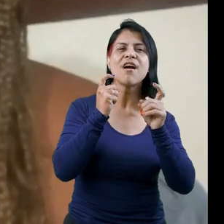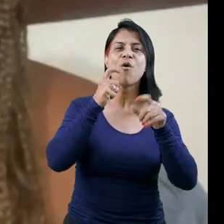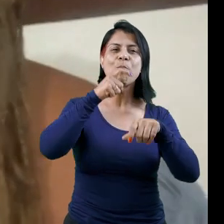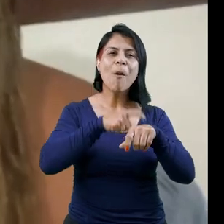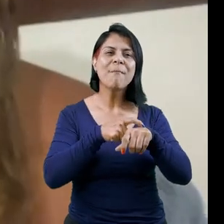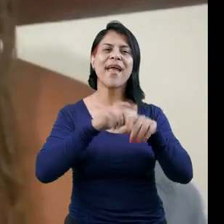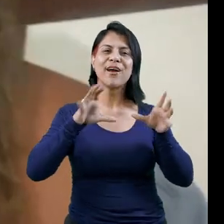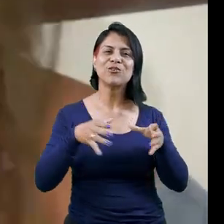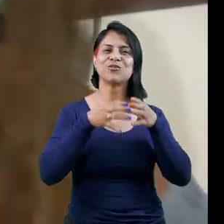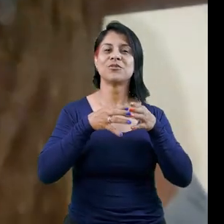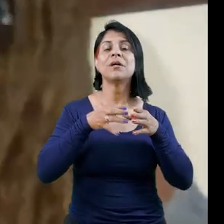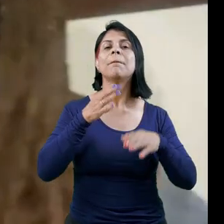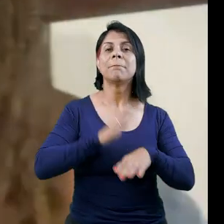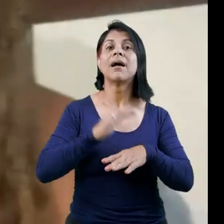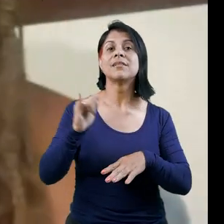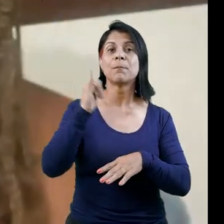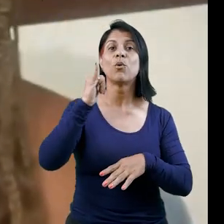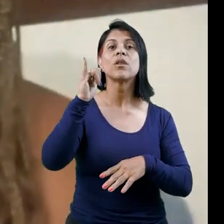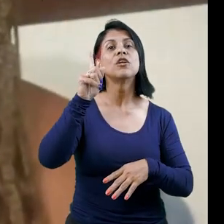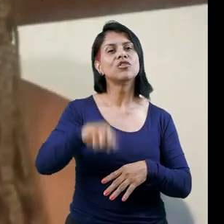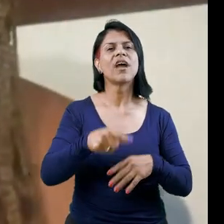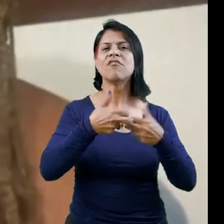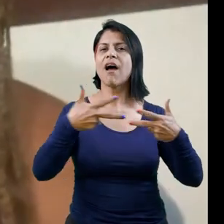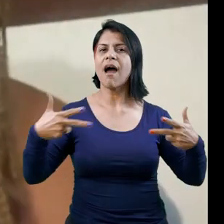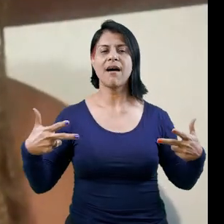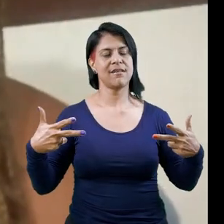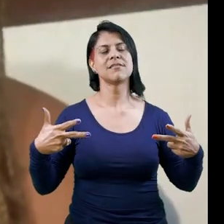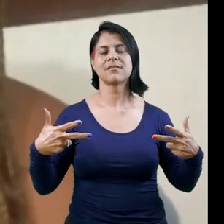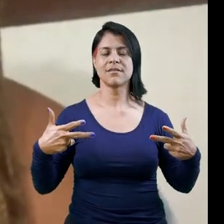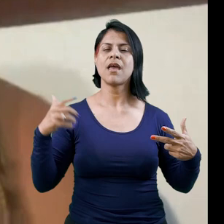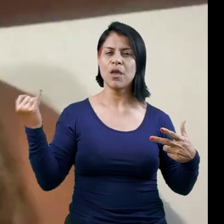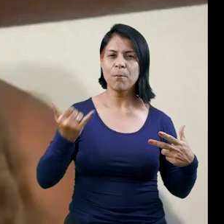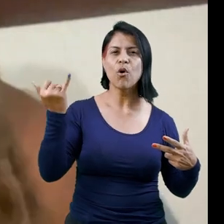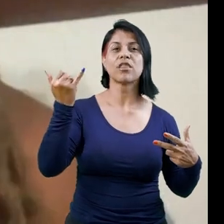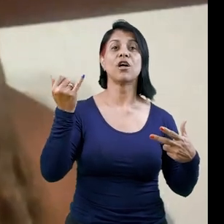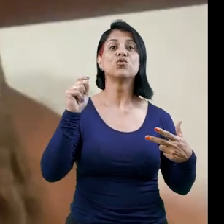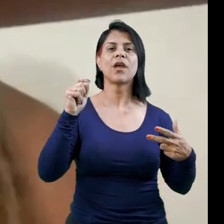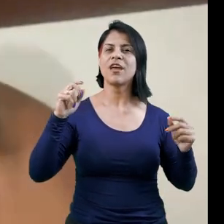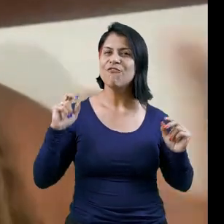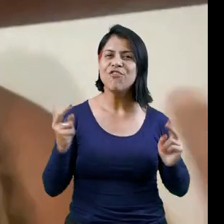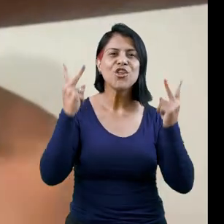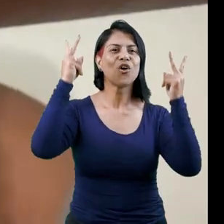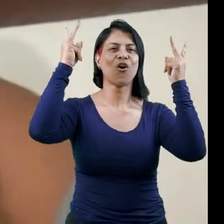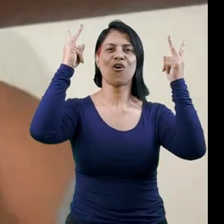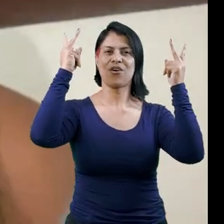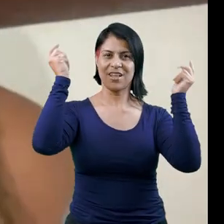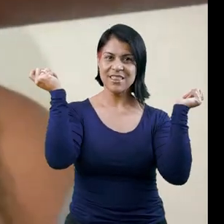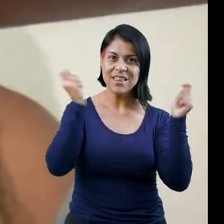ela já é bastante coisa, já é muita coisa, já é uma vitória. Não à